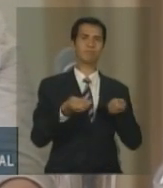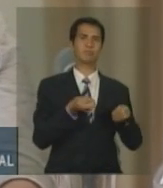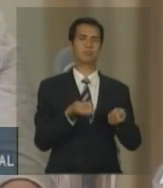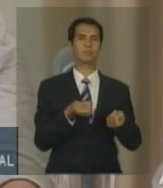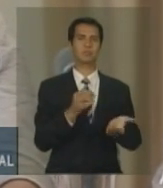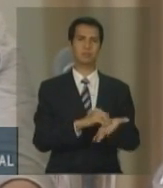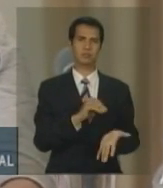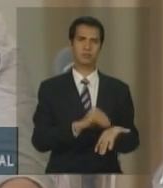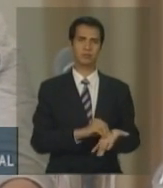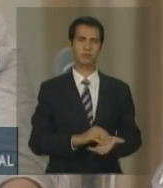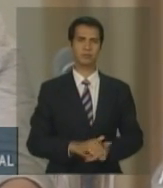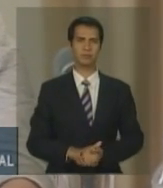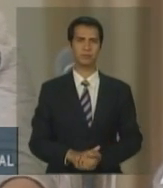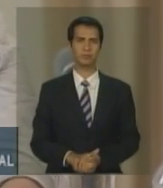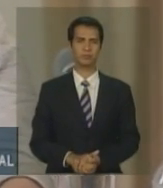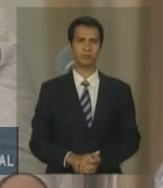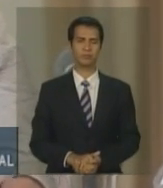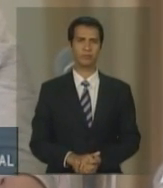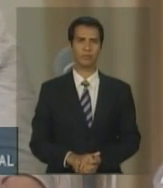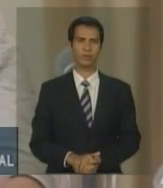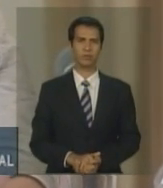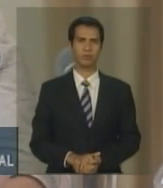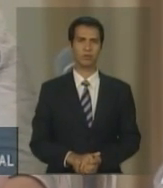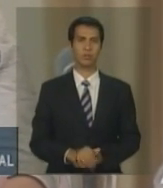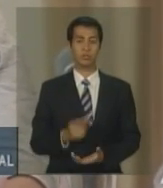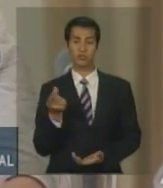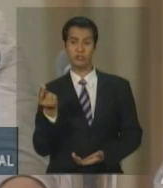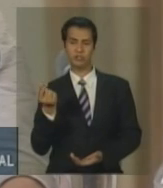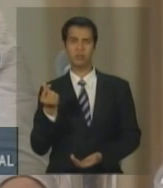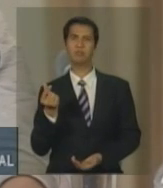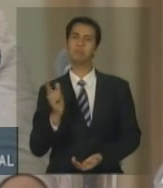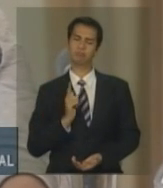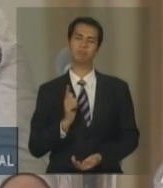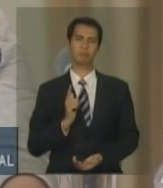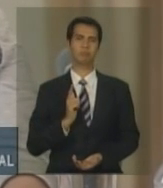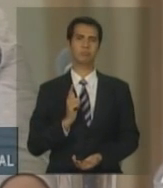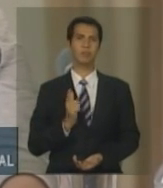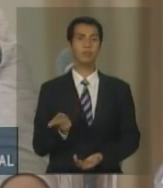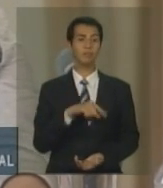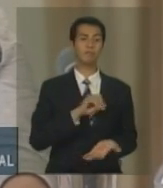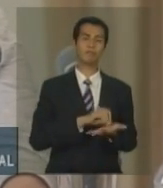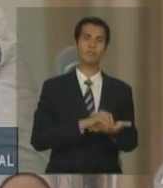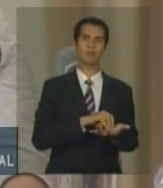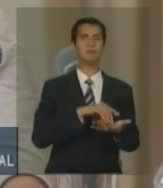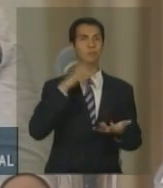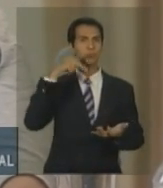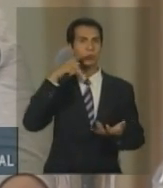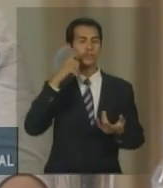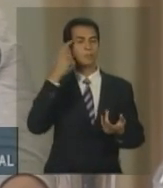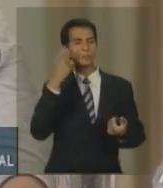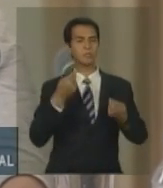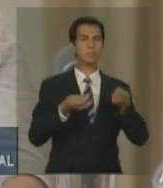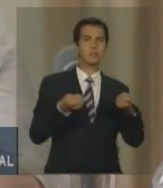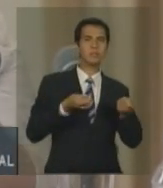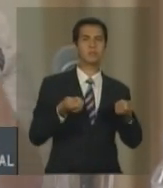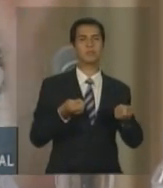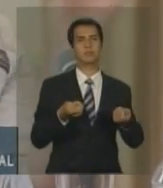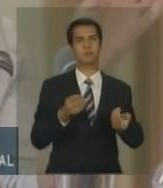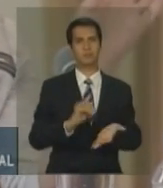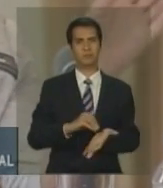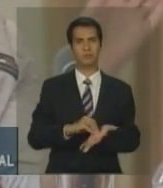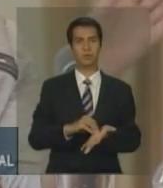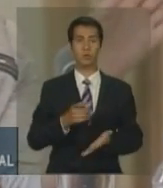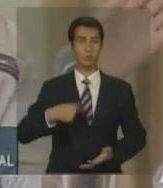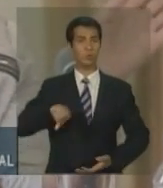discurso. Não é de recursos financeiros. Então, estamos dispostos, nunca